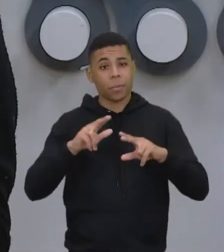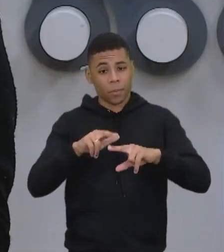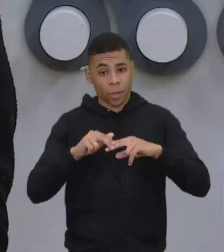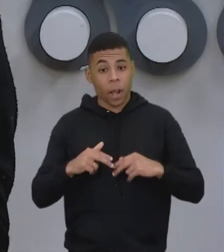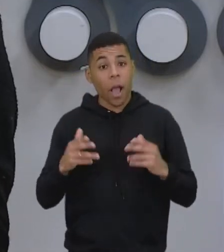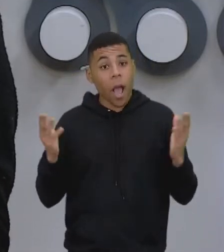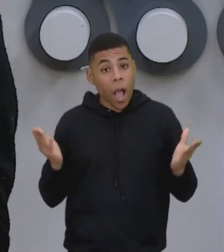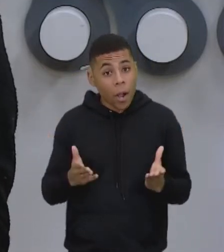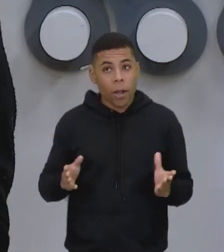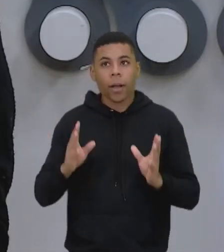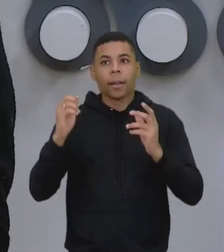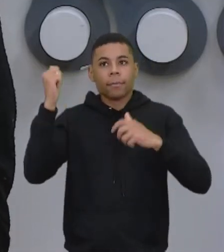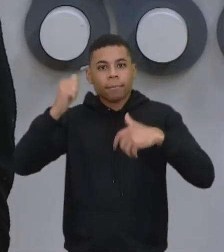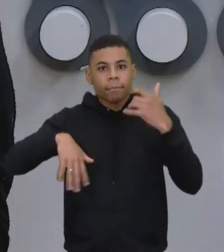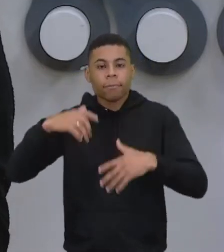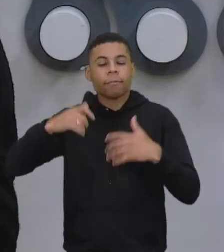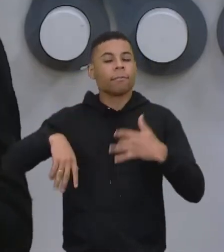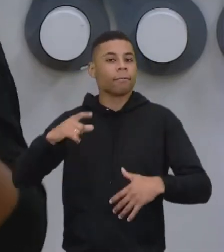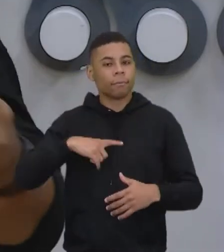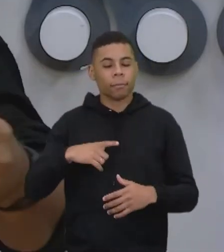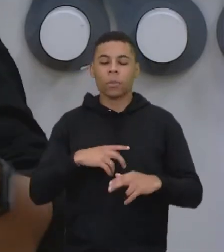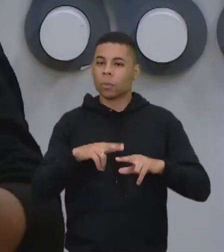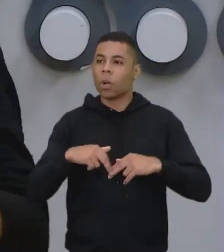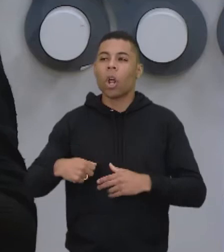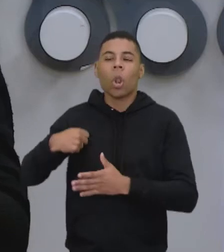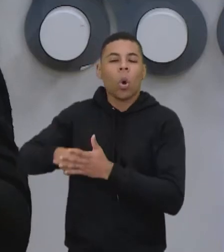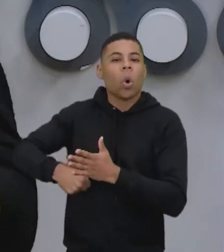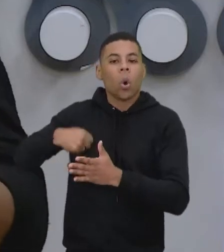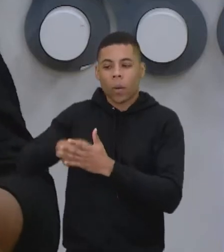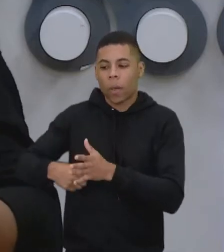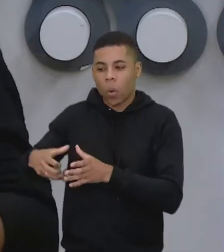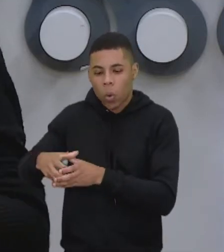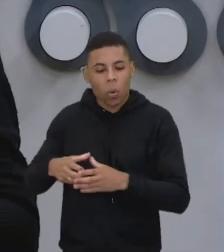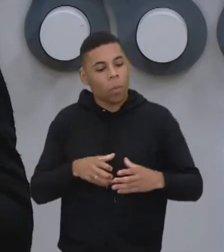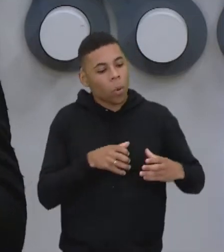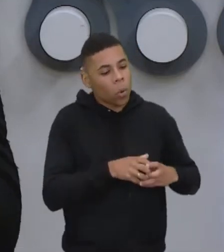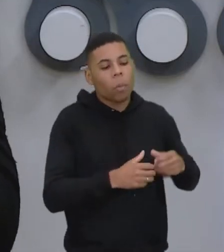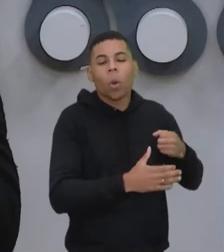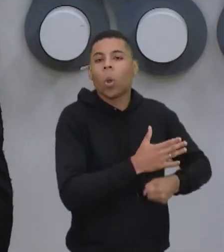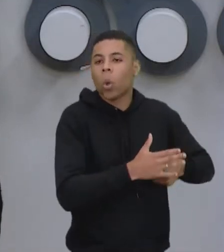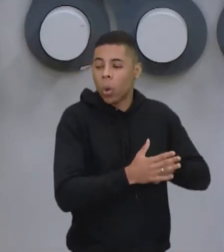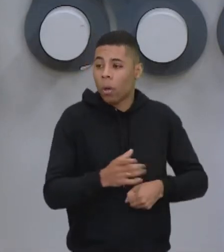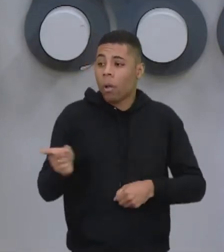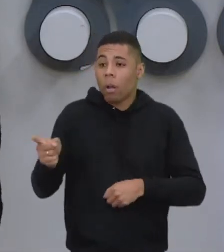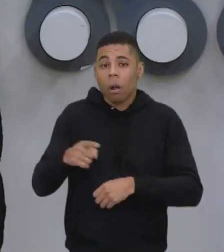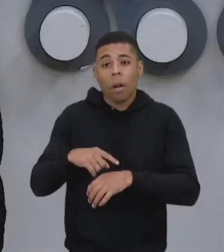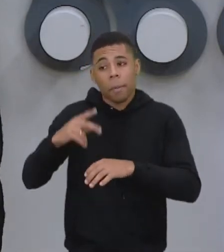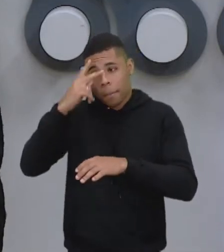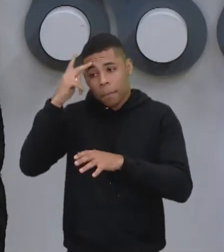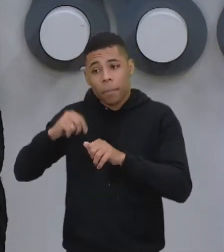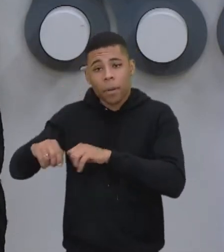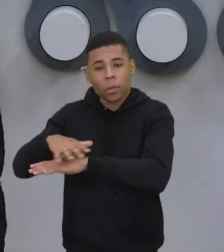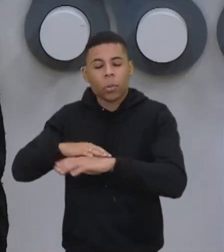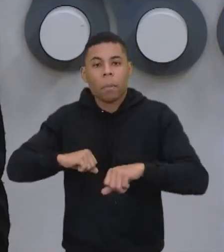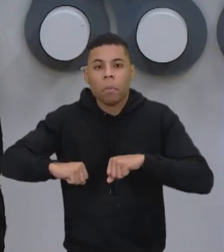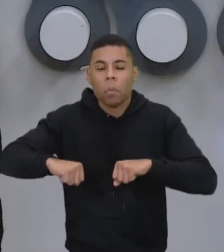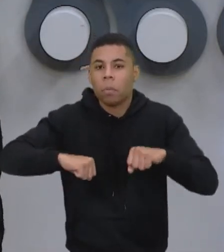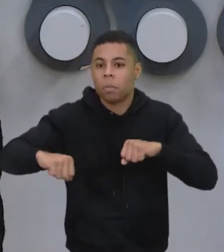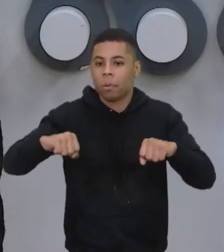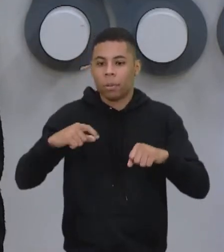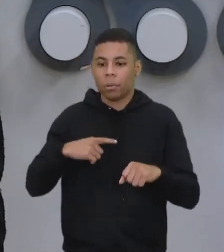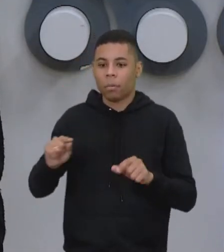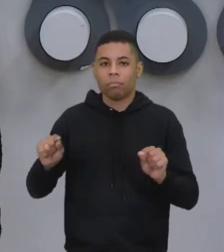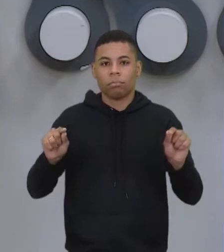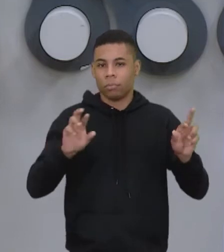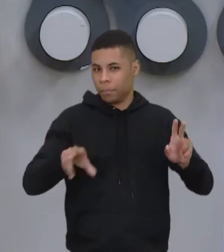surgindo a partir disso, né? Então você percebe, são lutas diversas que vão acontecendo, são movimentos diversos na sociedade, que eu lembro que numa aula